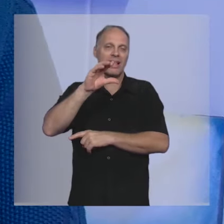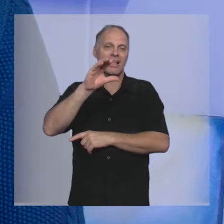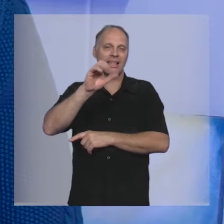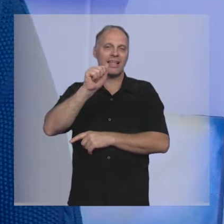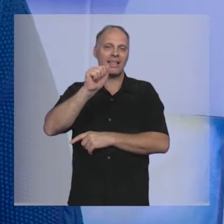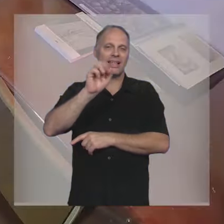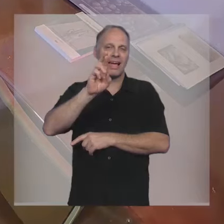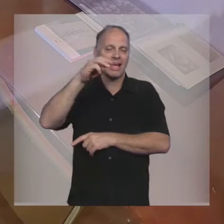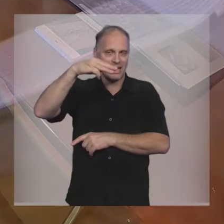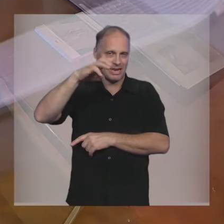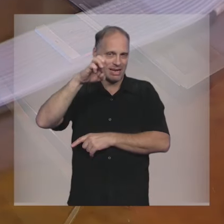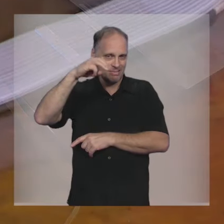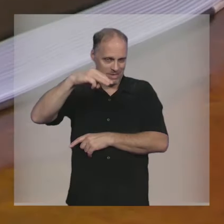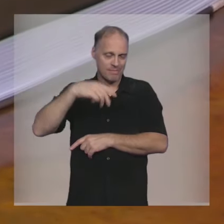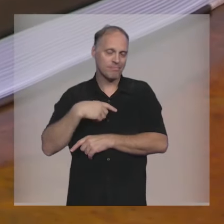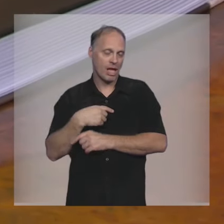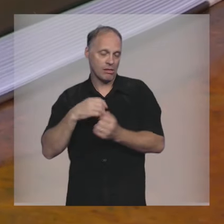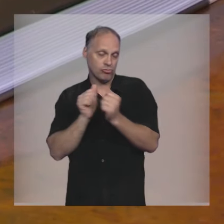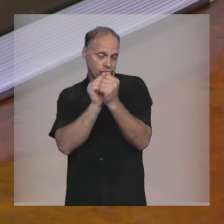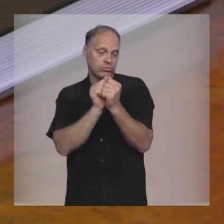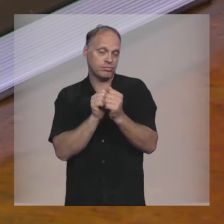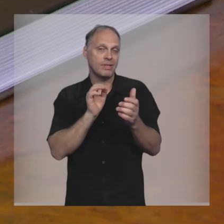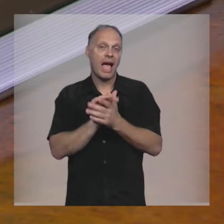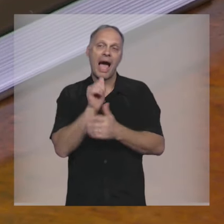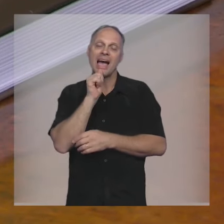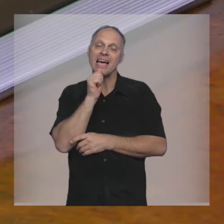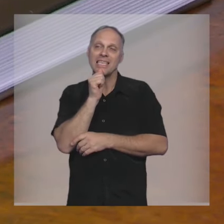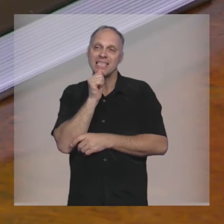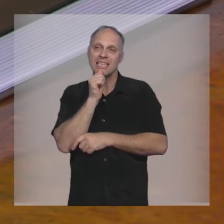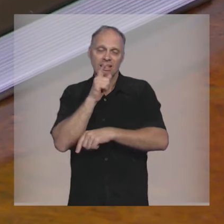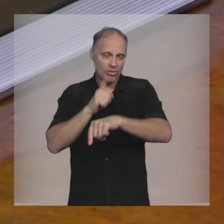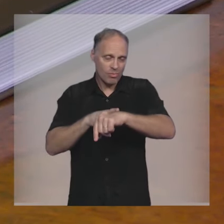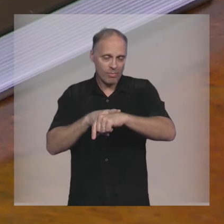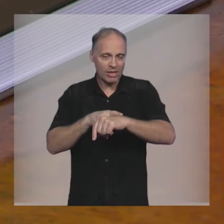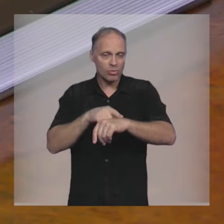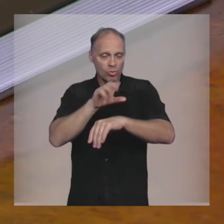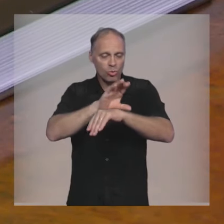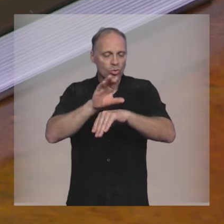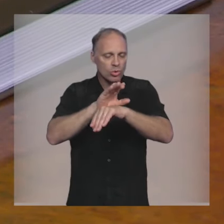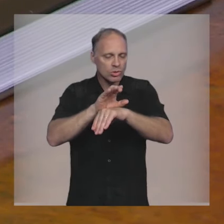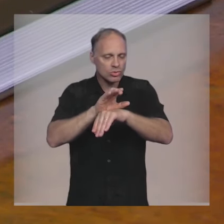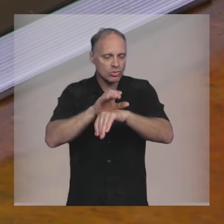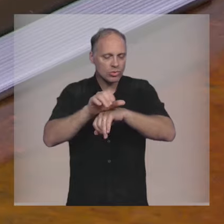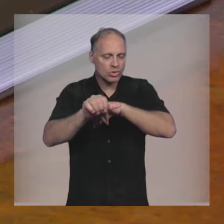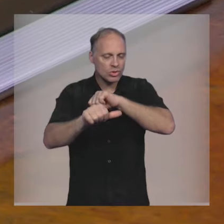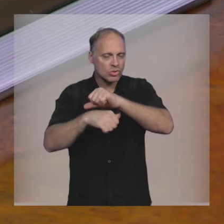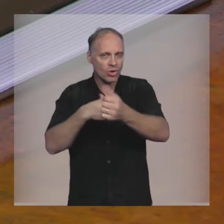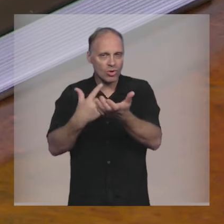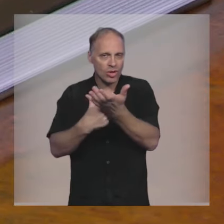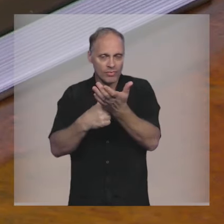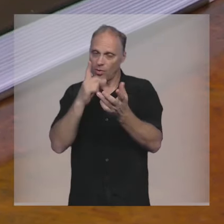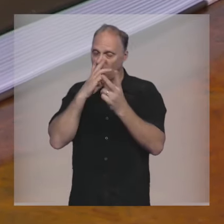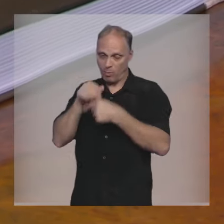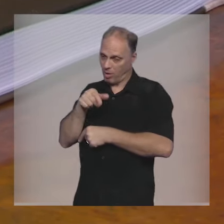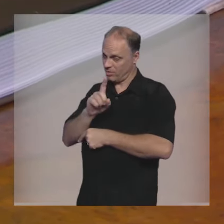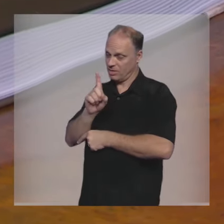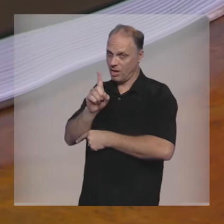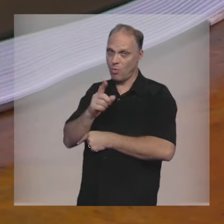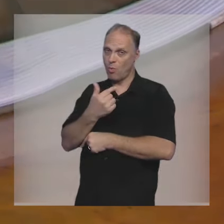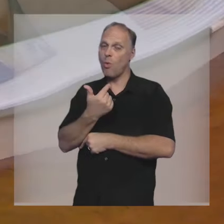Museu Histórico. Aí, no momento, o curso virou um livro, que não é